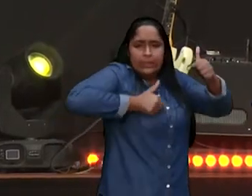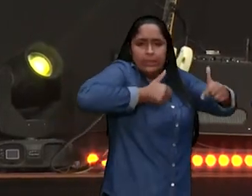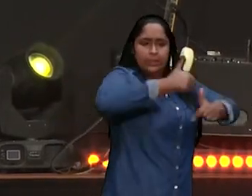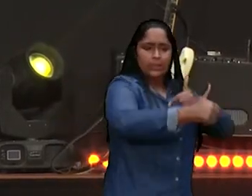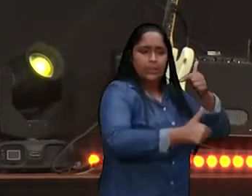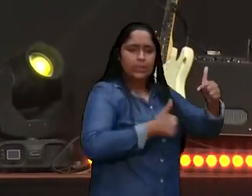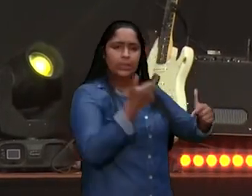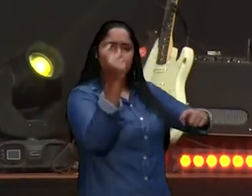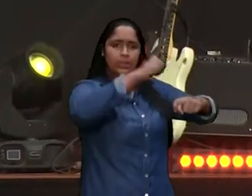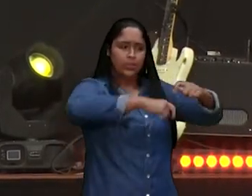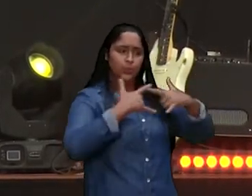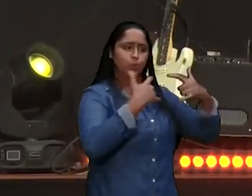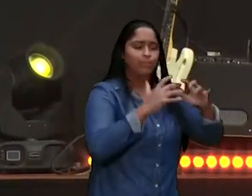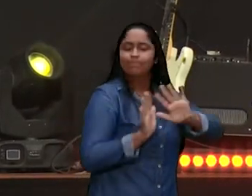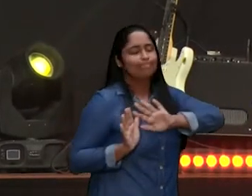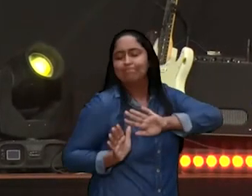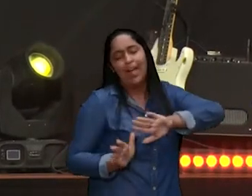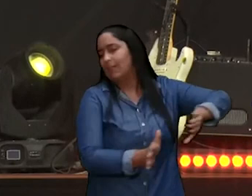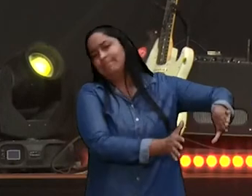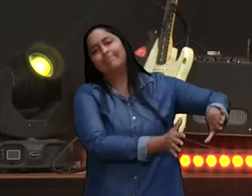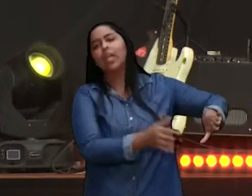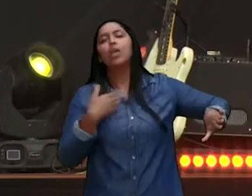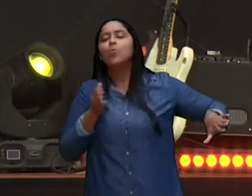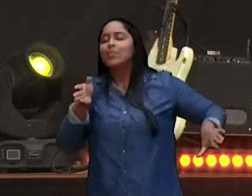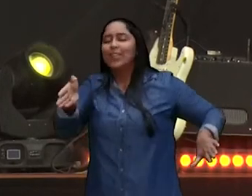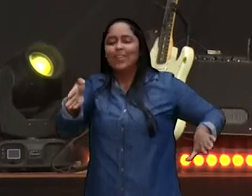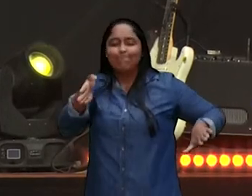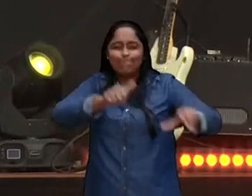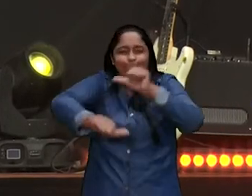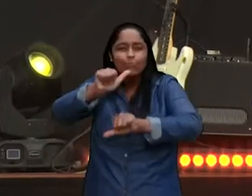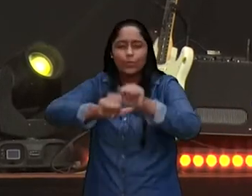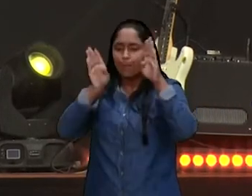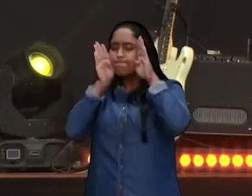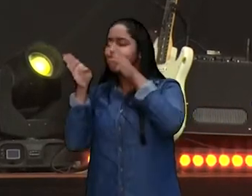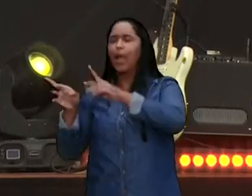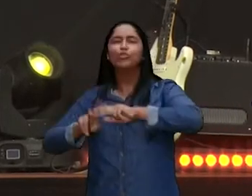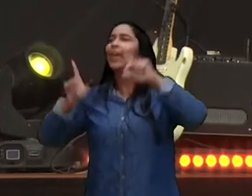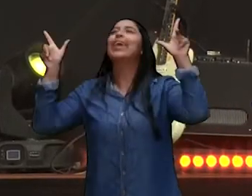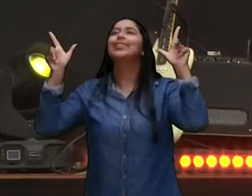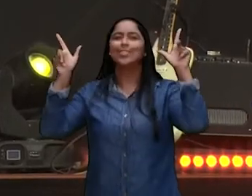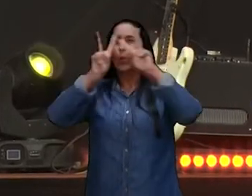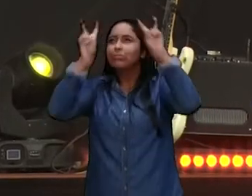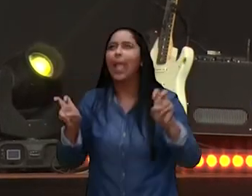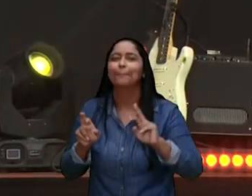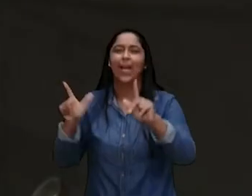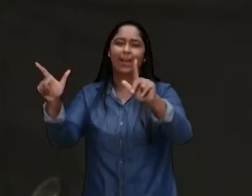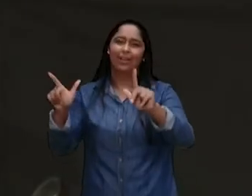caminho você vai para o outro você tem que arrumar alguma coisa que leva a sua mente para outra direção